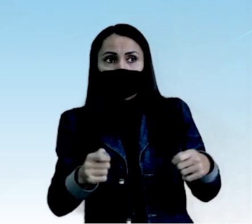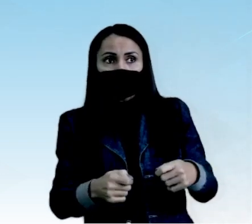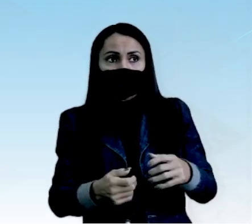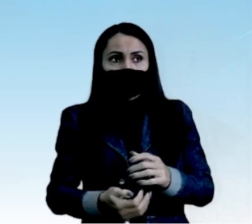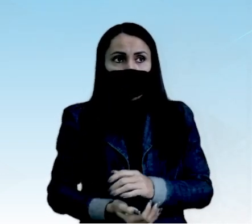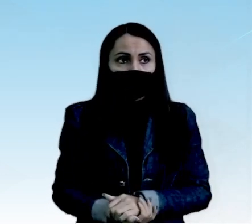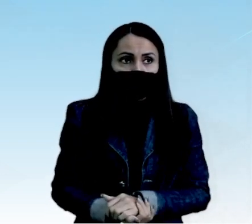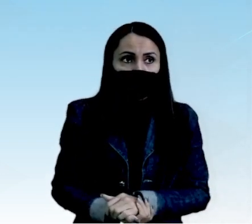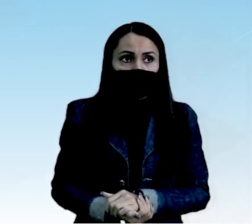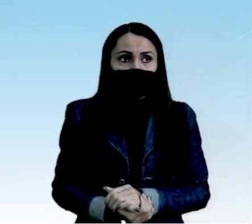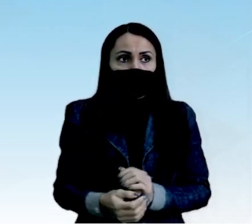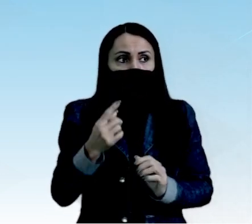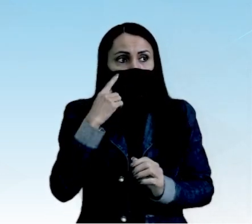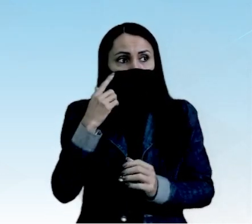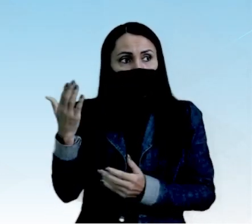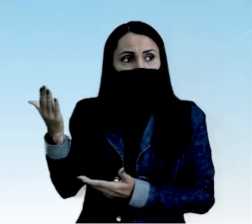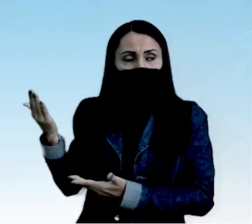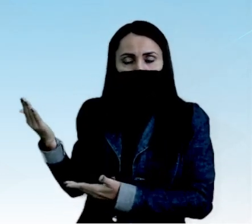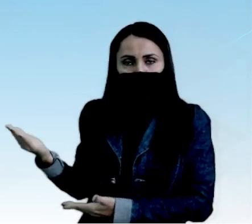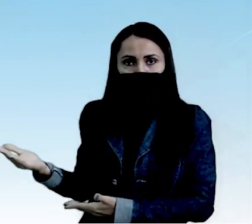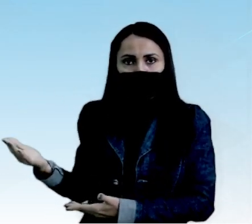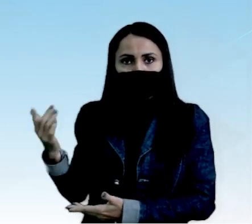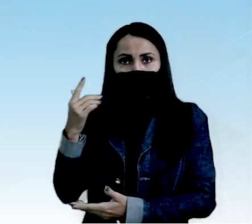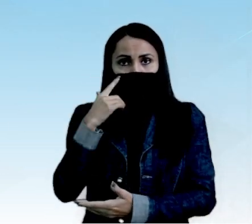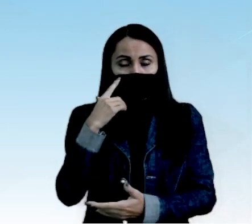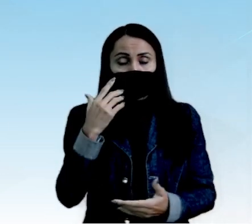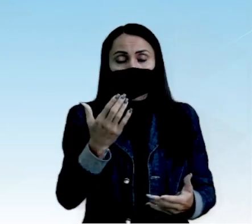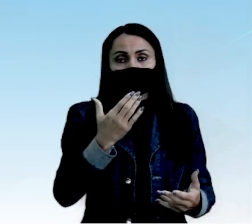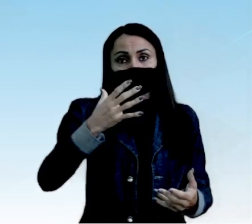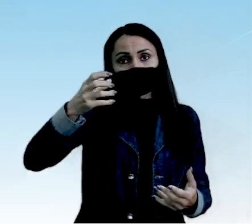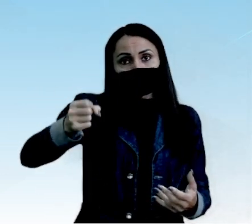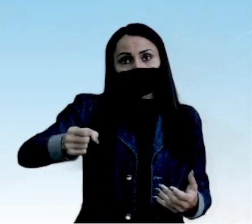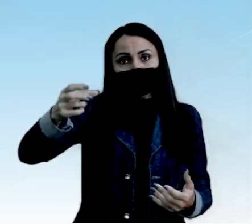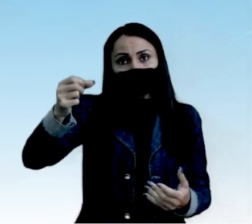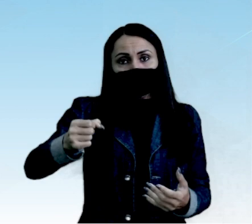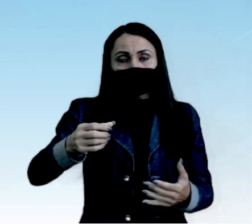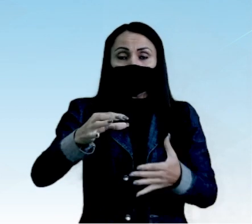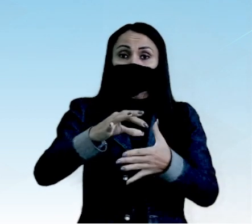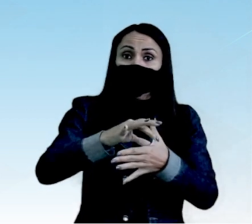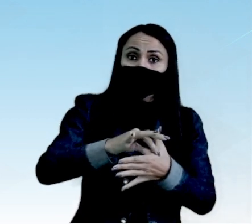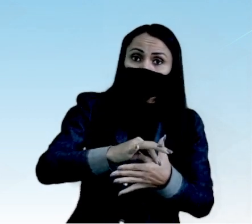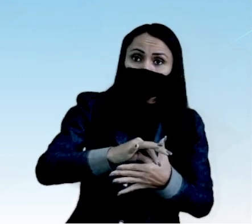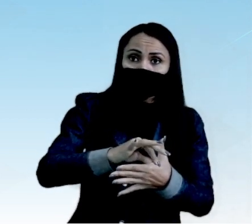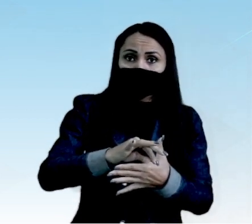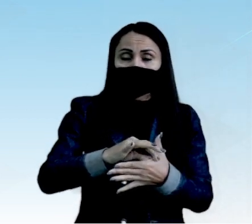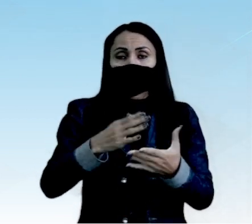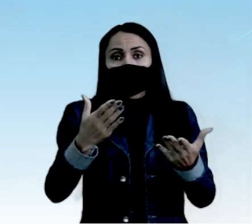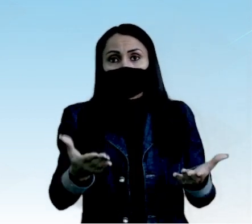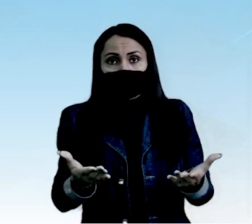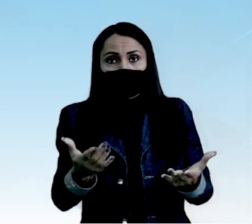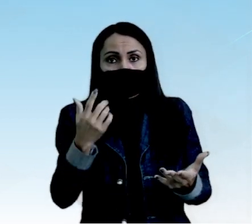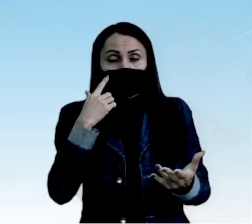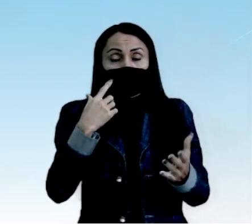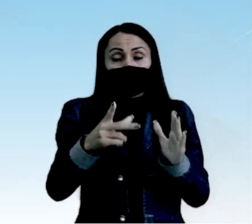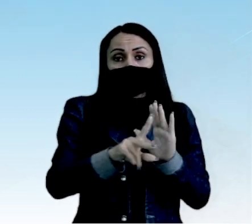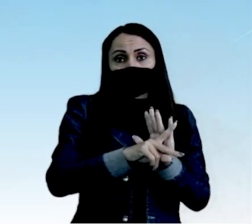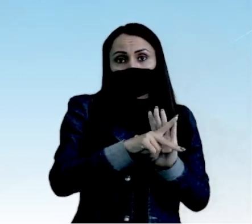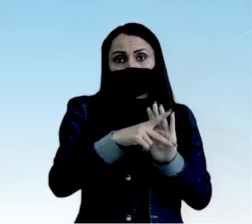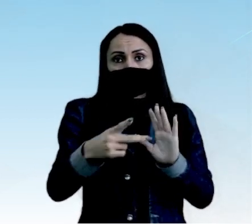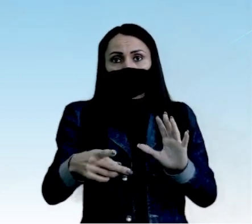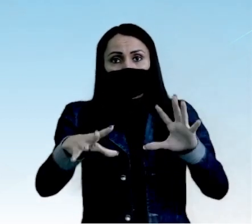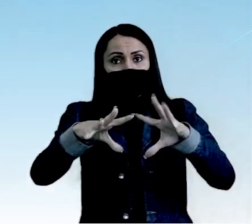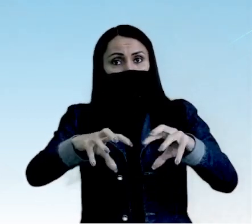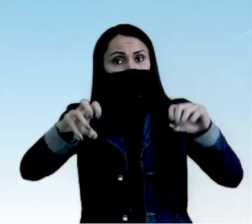Então, o animal me dá o alimento, que é o leite, a carne, me dá o couro, o próprio